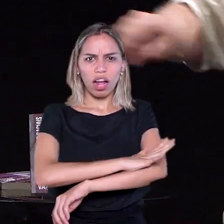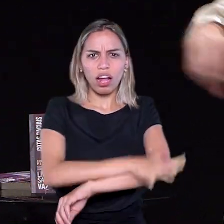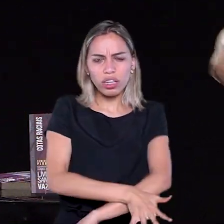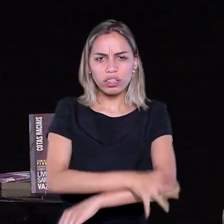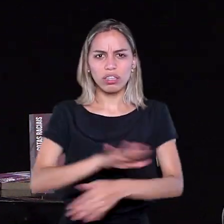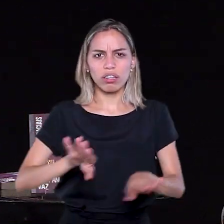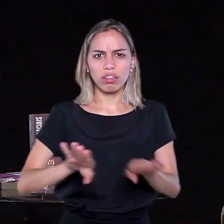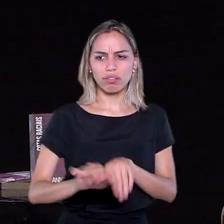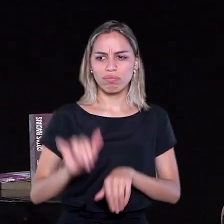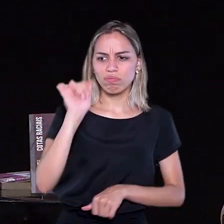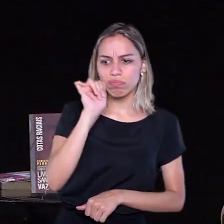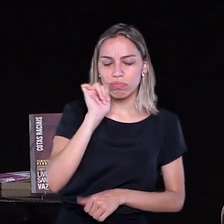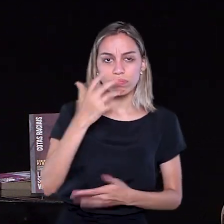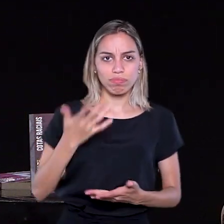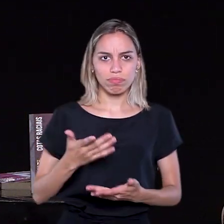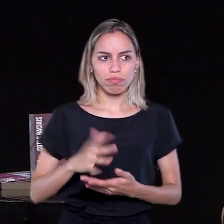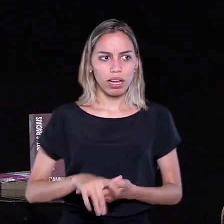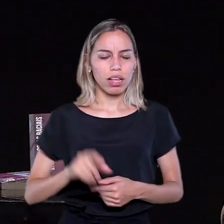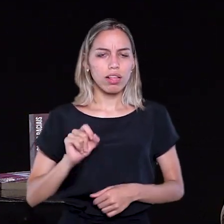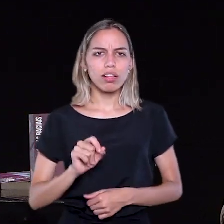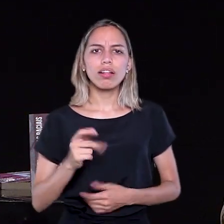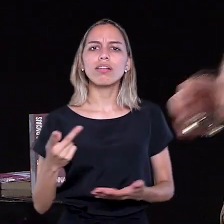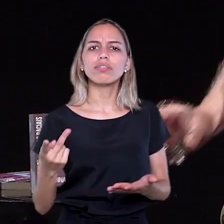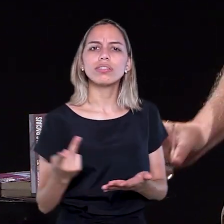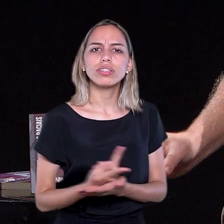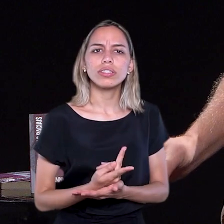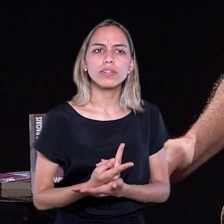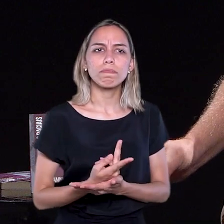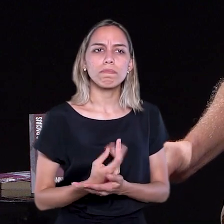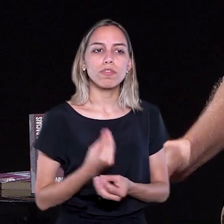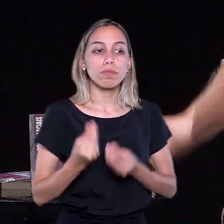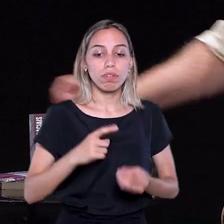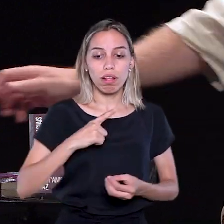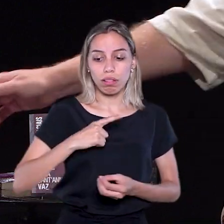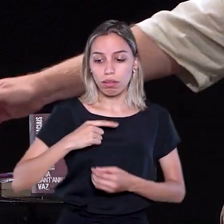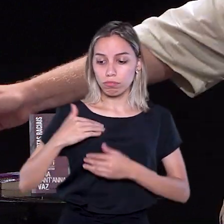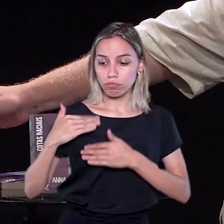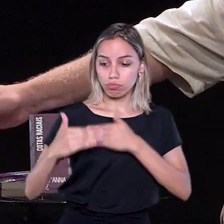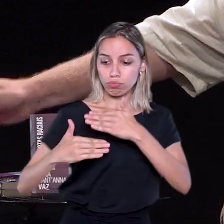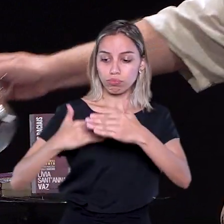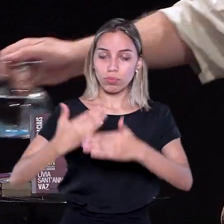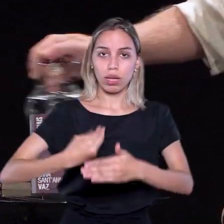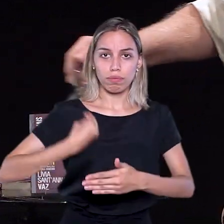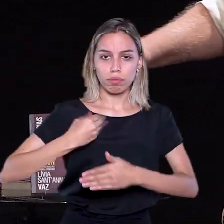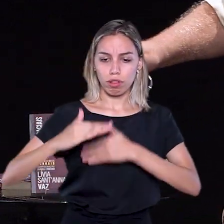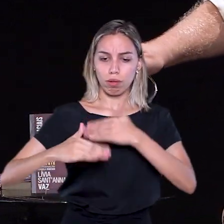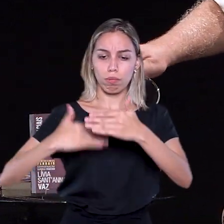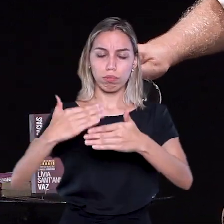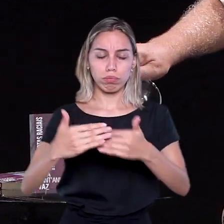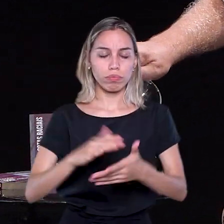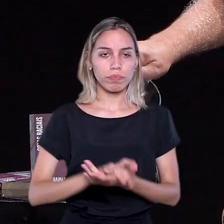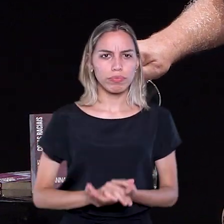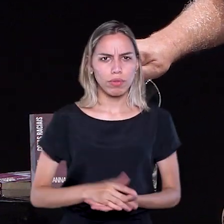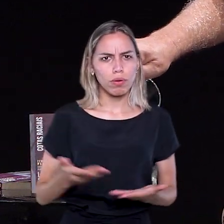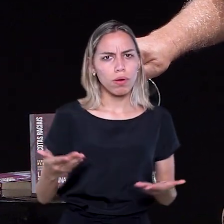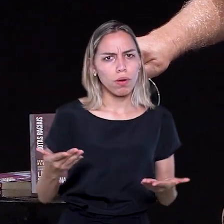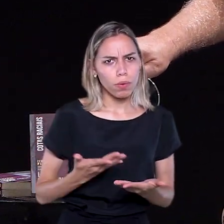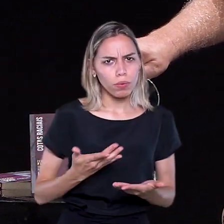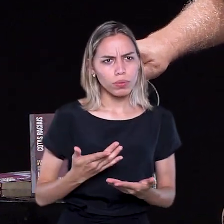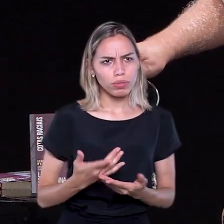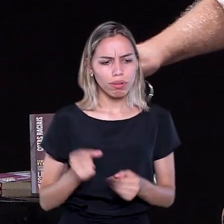E isso vai estabelecer muito do que eu tenho como missão de vida. Então, eu digo que hoje eu me